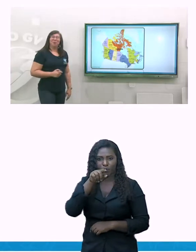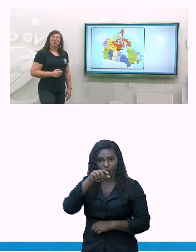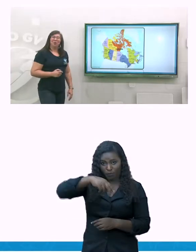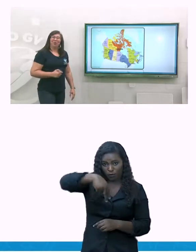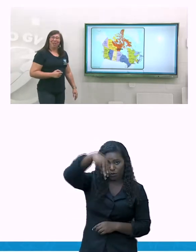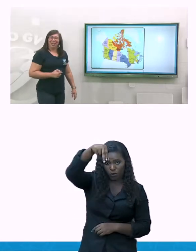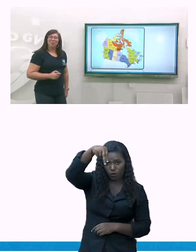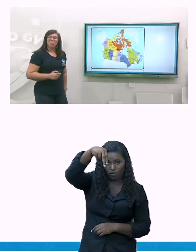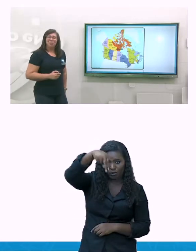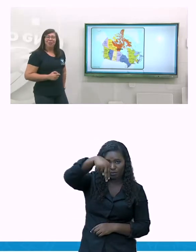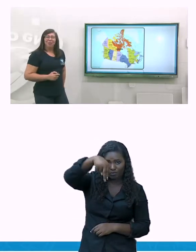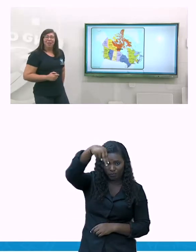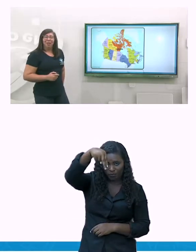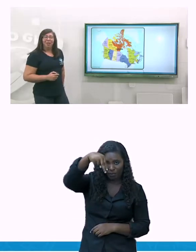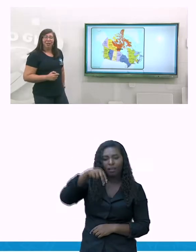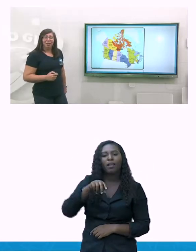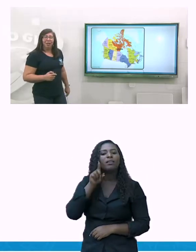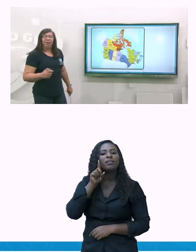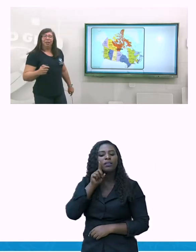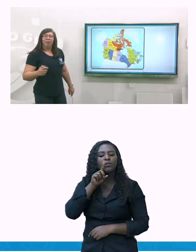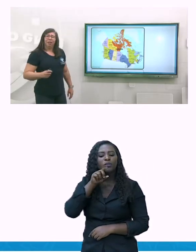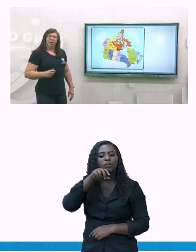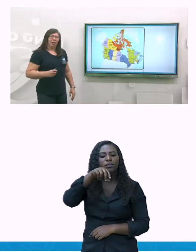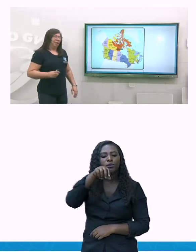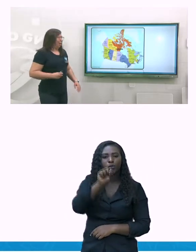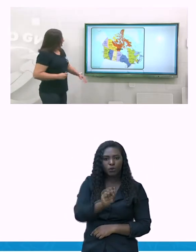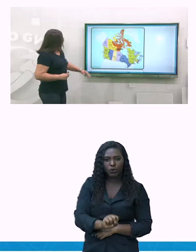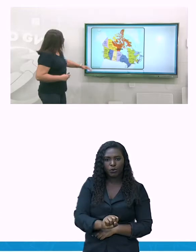Oeste, Noroeste. E